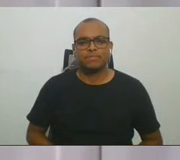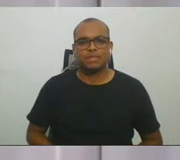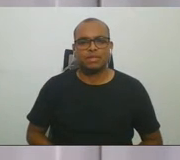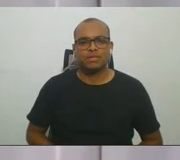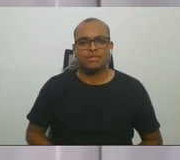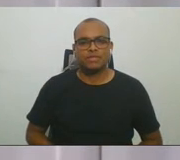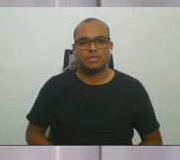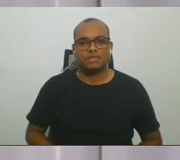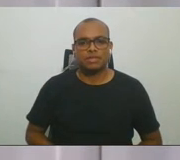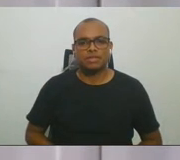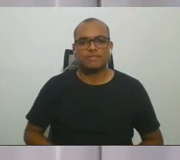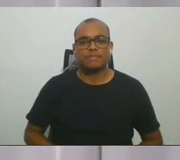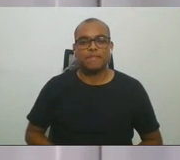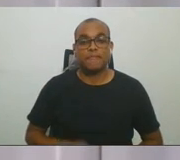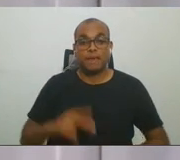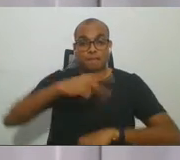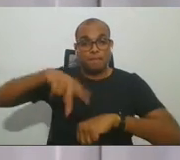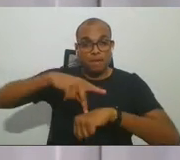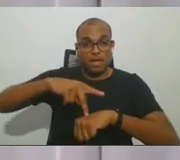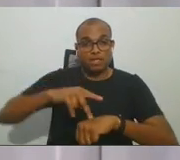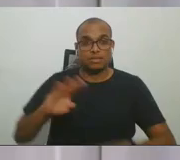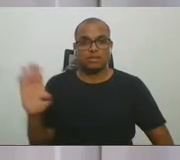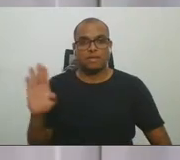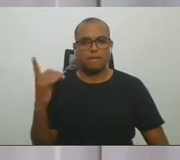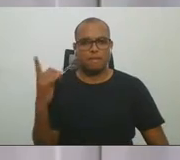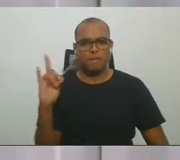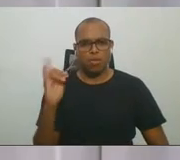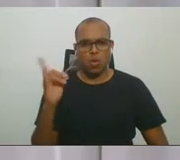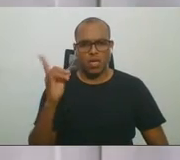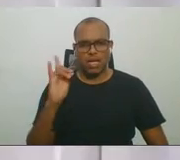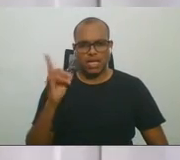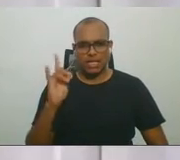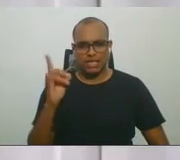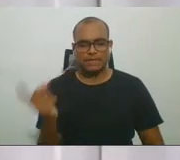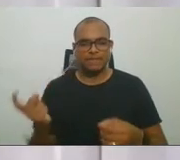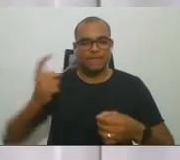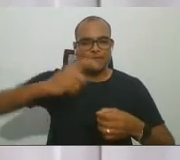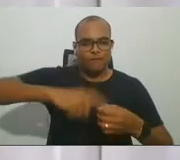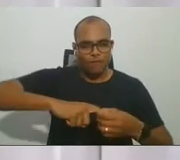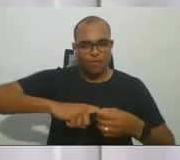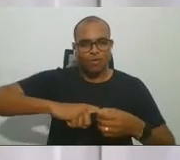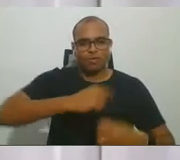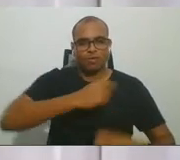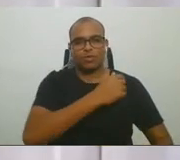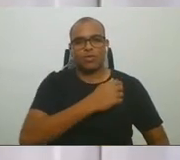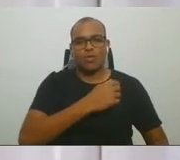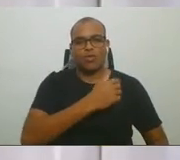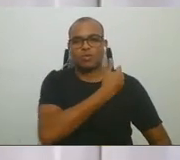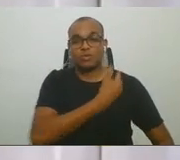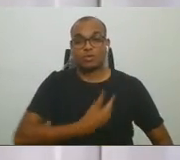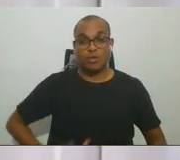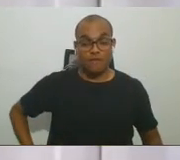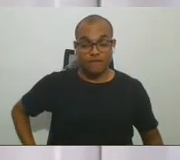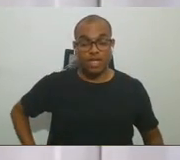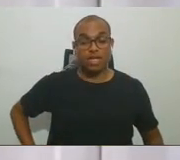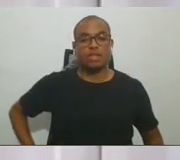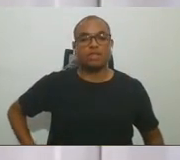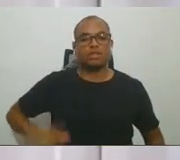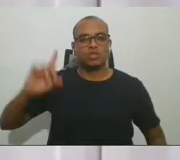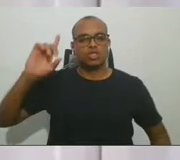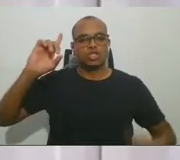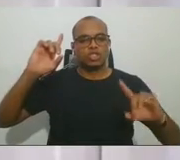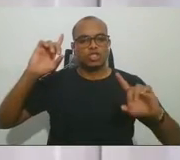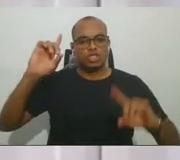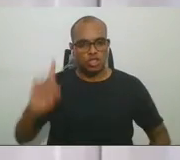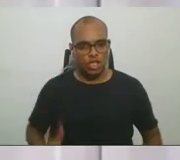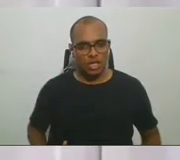Felizmente, a Bolívia retomou o caminho de Estado de Direito. Claramente, isso foram só dois